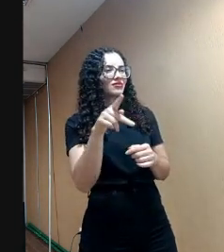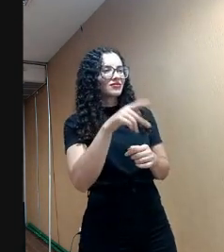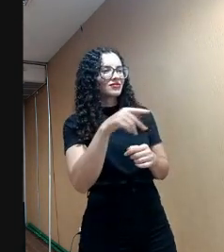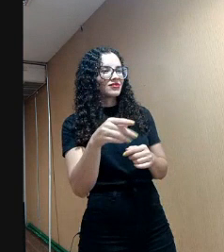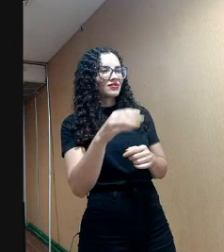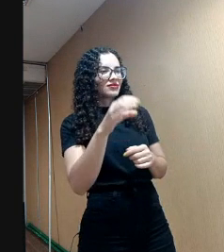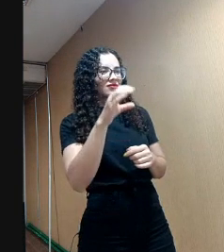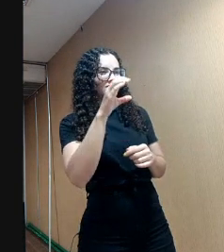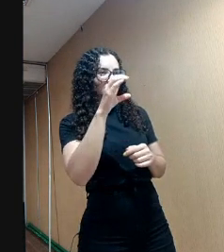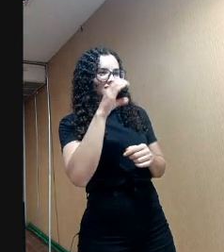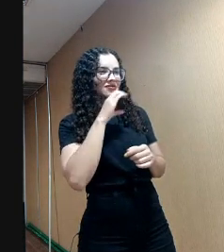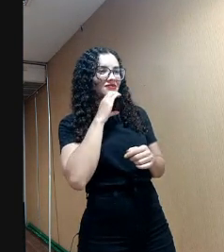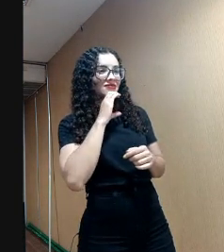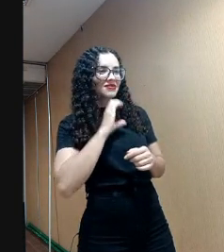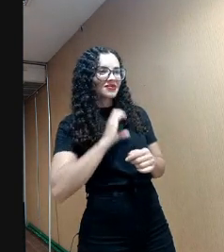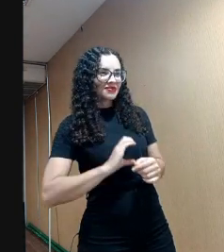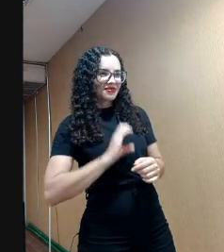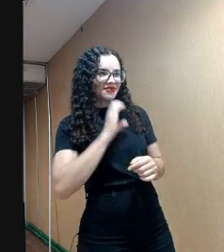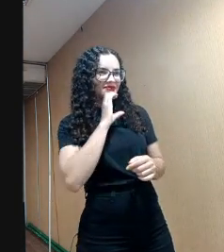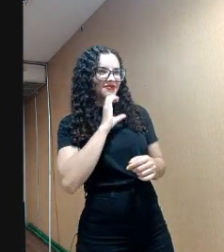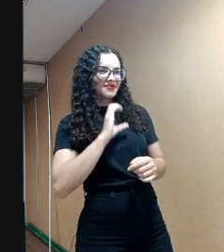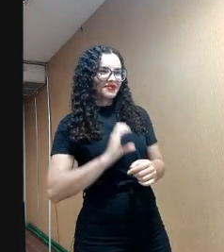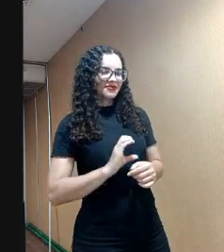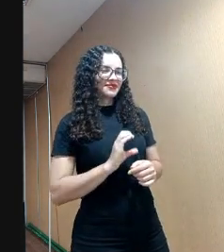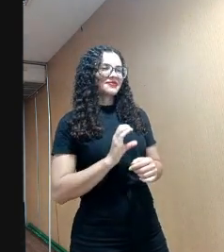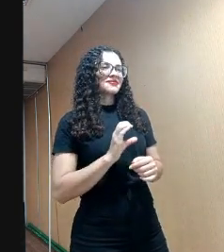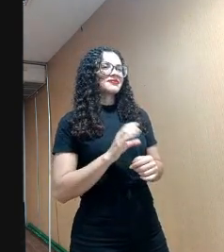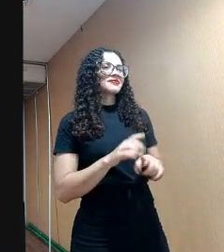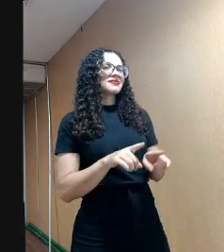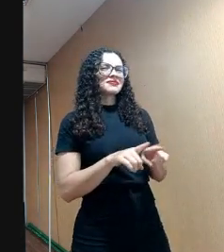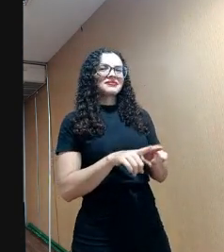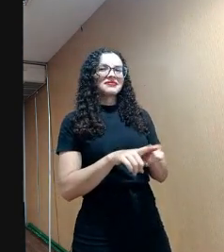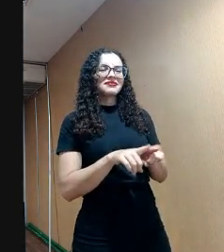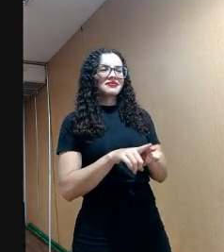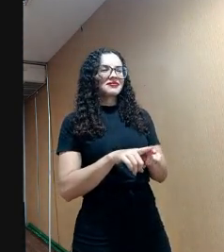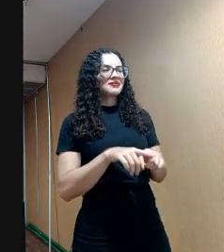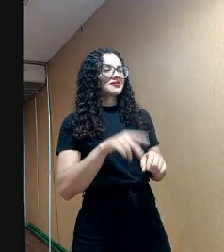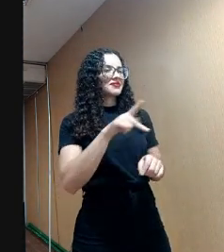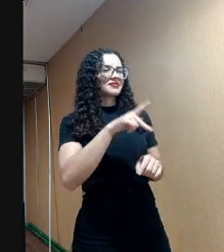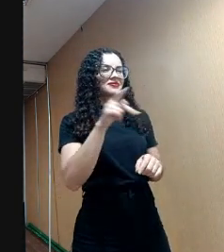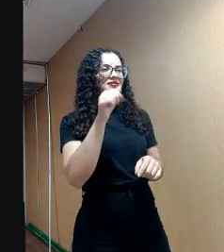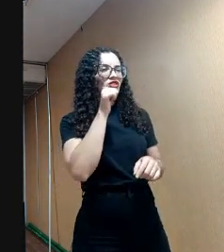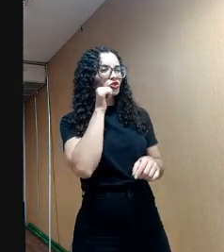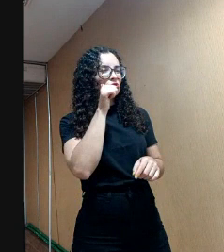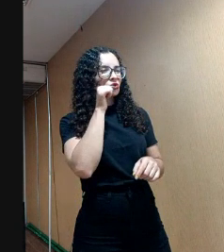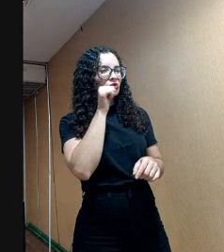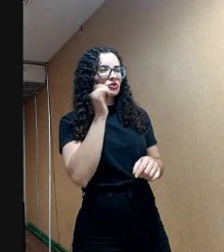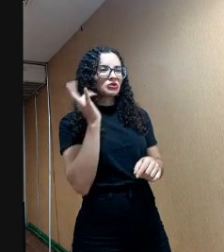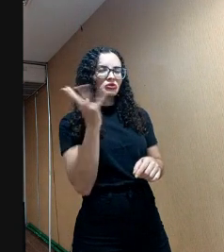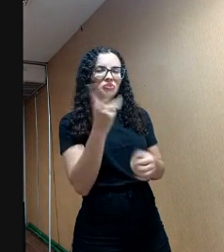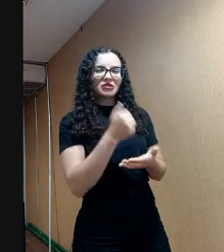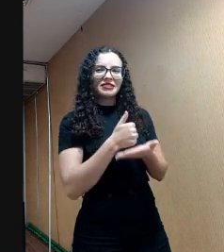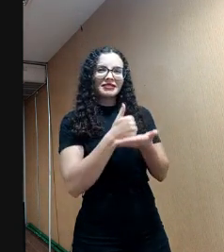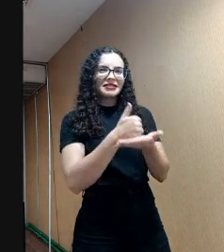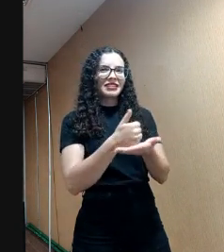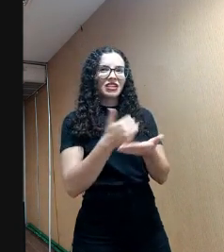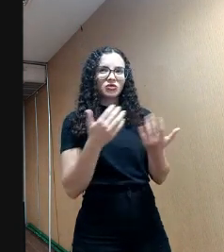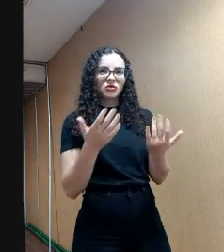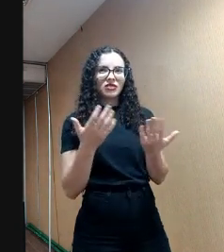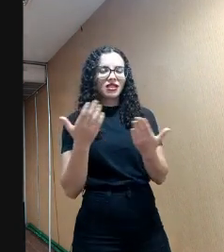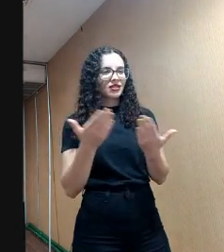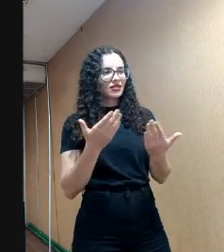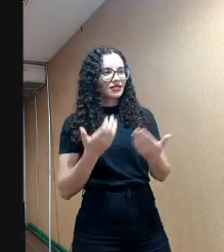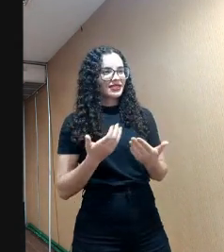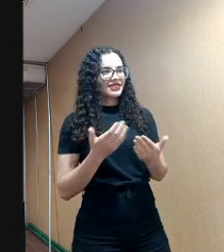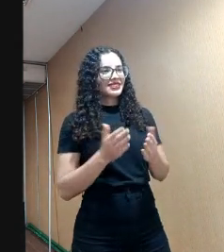Charlene Tereza, que hoje faz parte do grupo do Campus